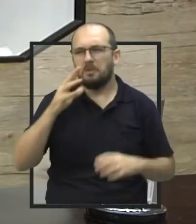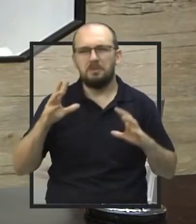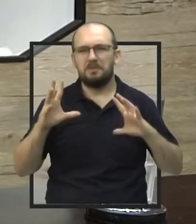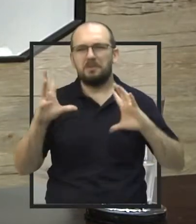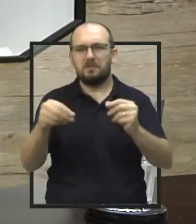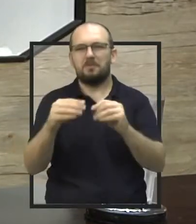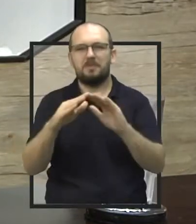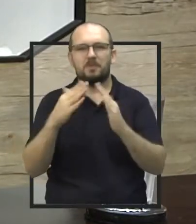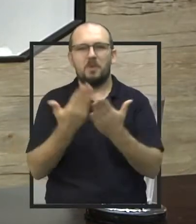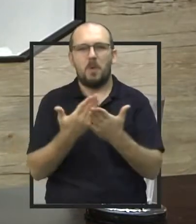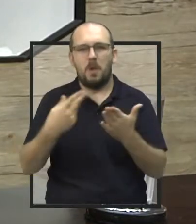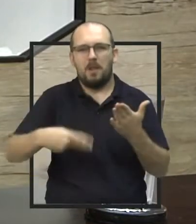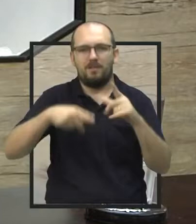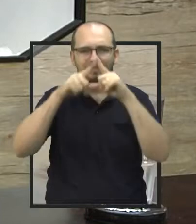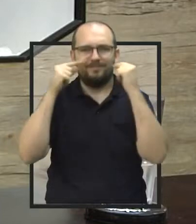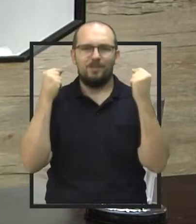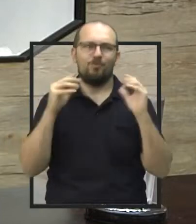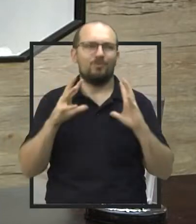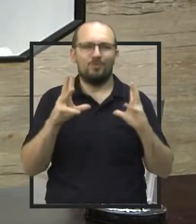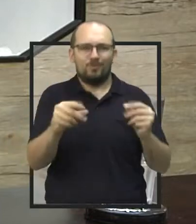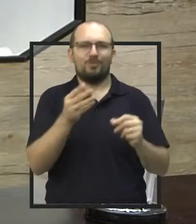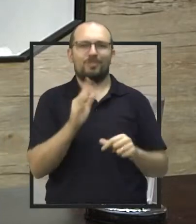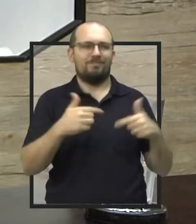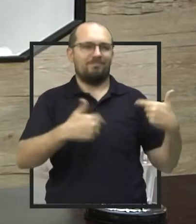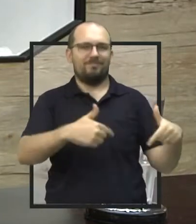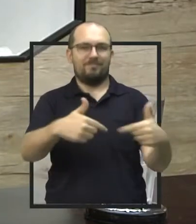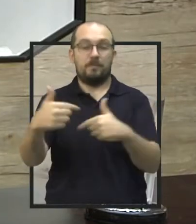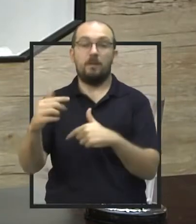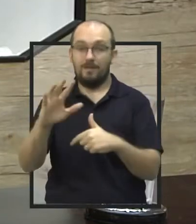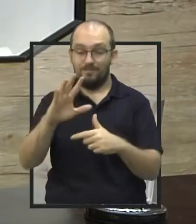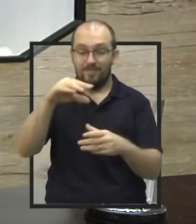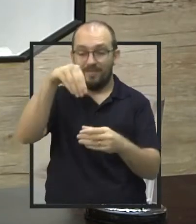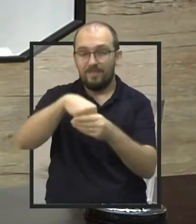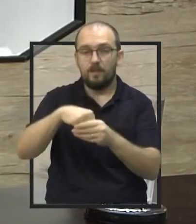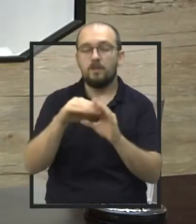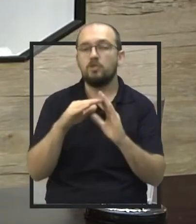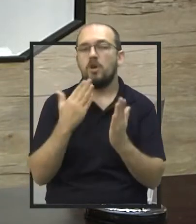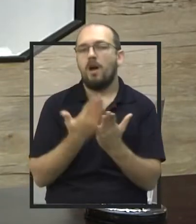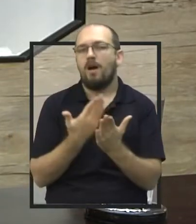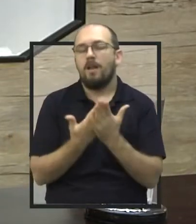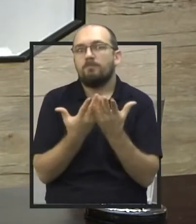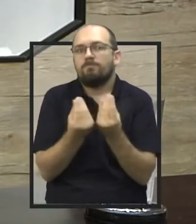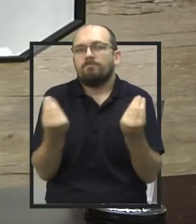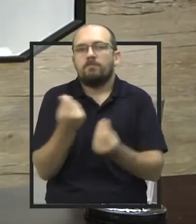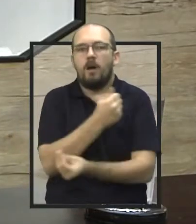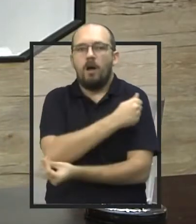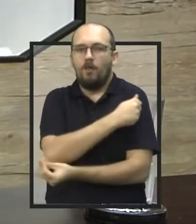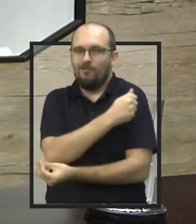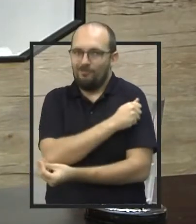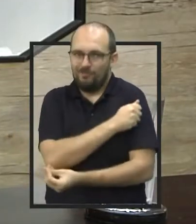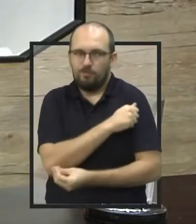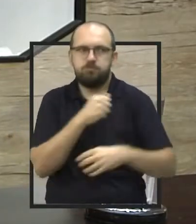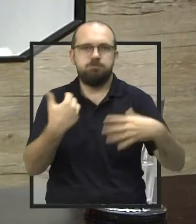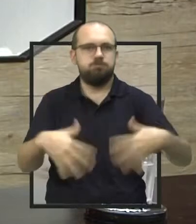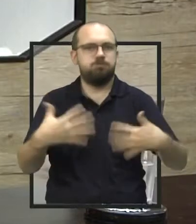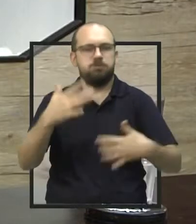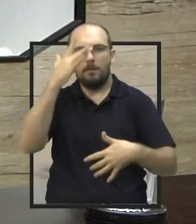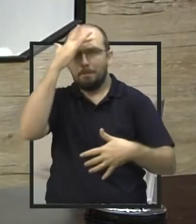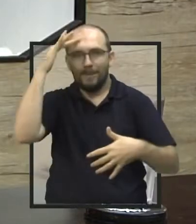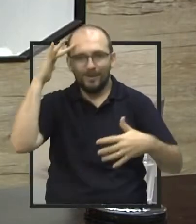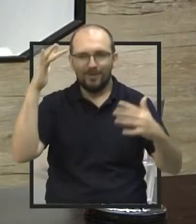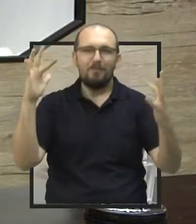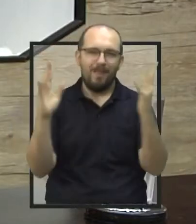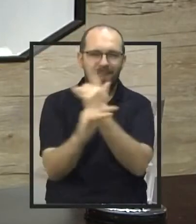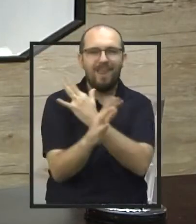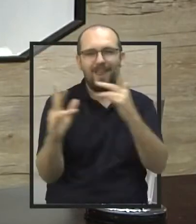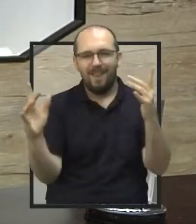tudo que tá aqui, porque a ideia é que as pessoas leiam a obra, né? Mas assim, algumas coisas para deixar o pessoal curioso, assim, conta sobre